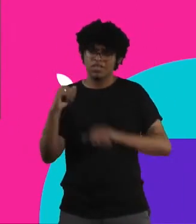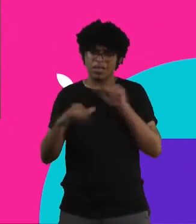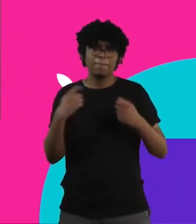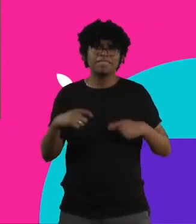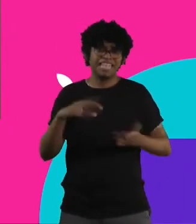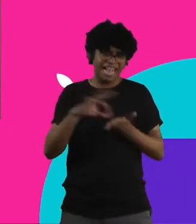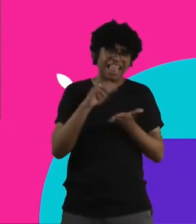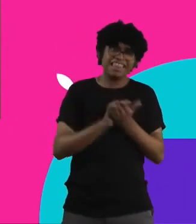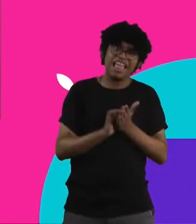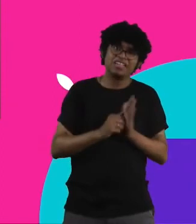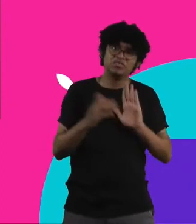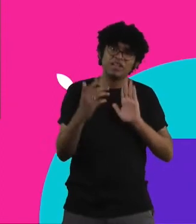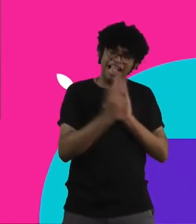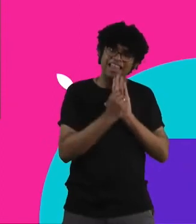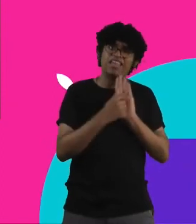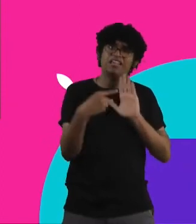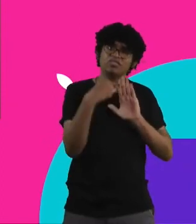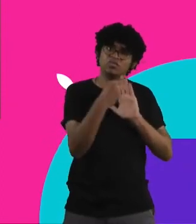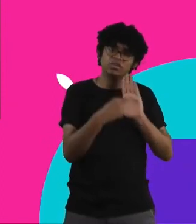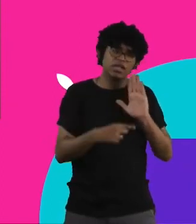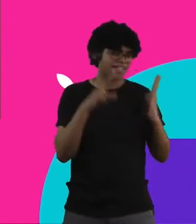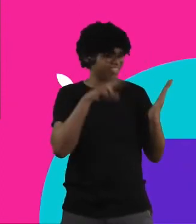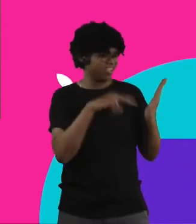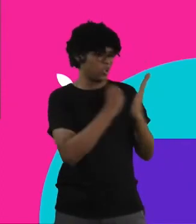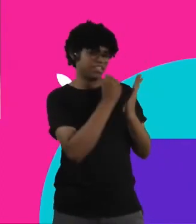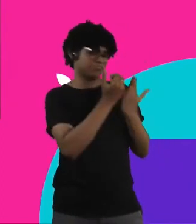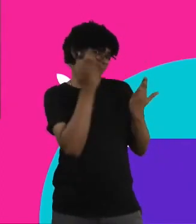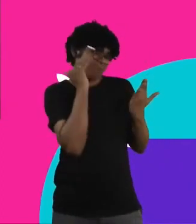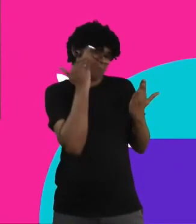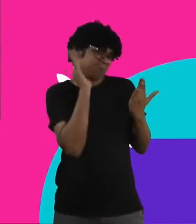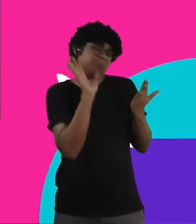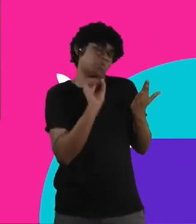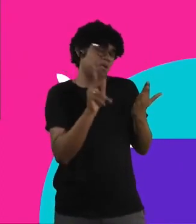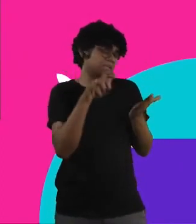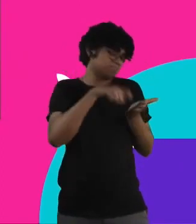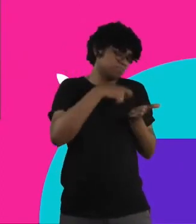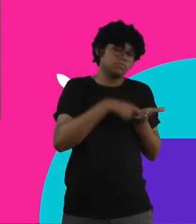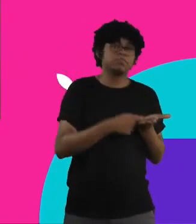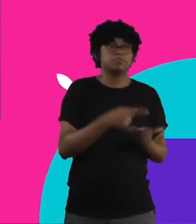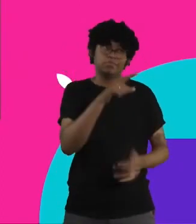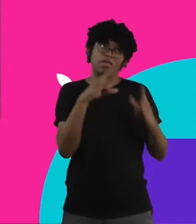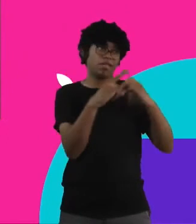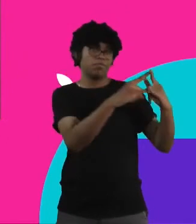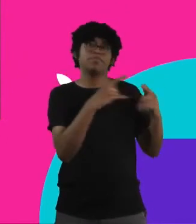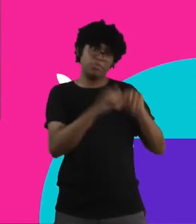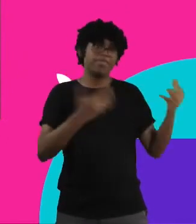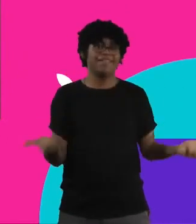Você está aceitando um contrato que você não entende. Eu acho que é a indústria que tem que mudar.